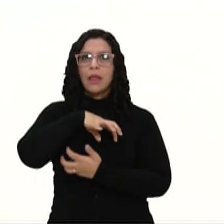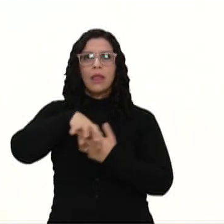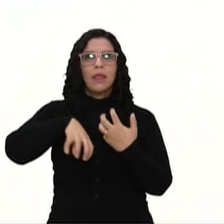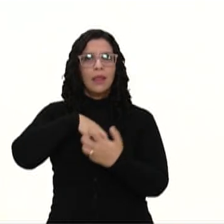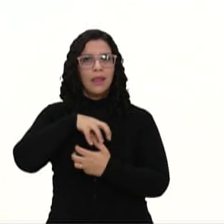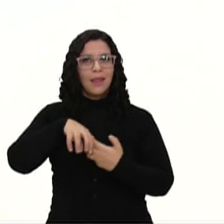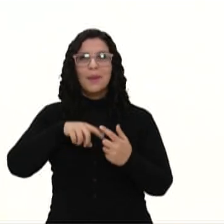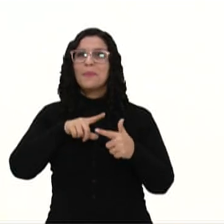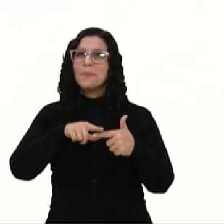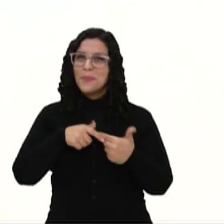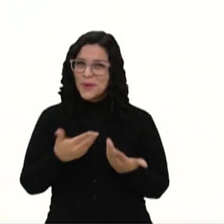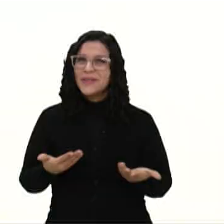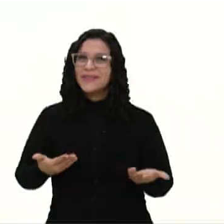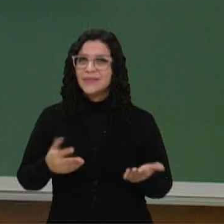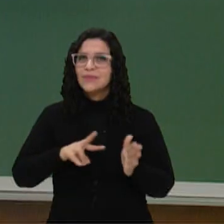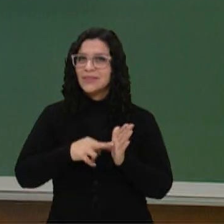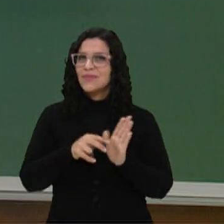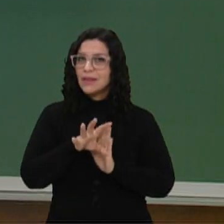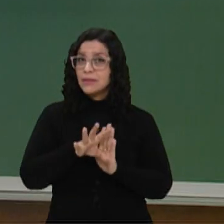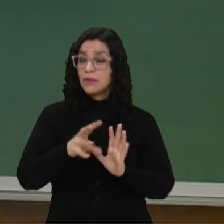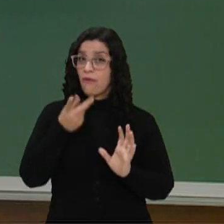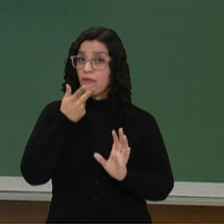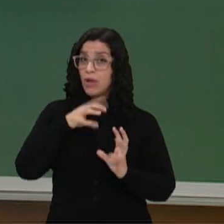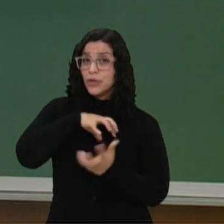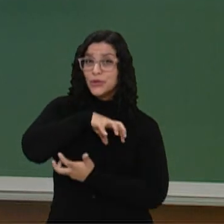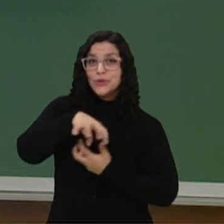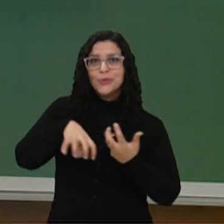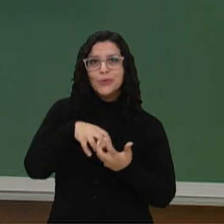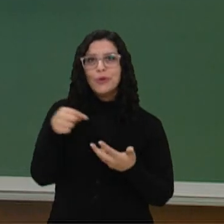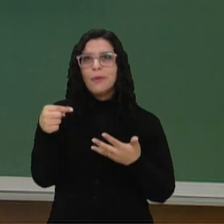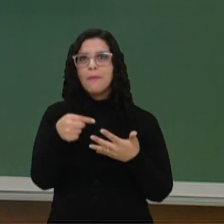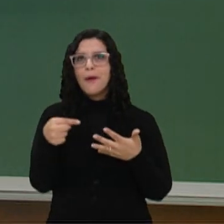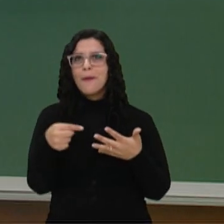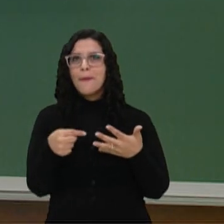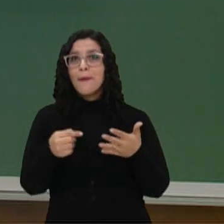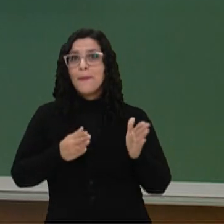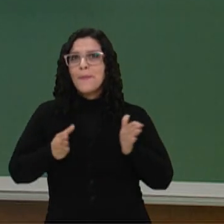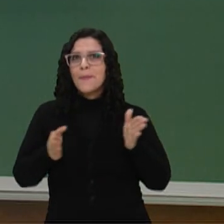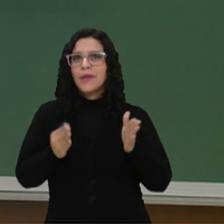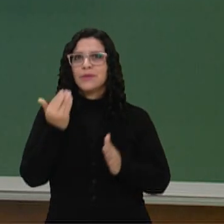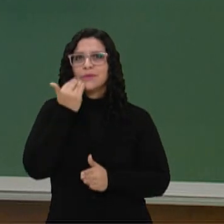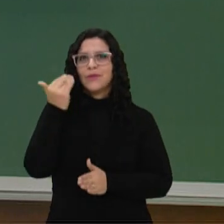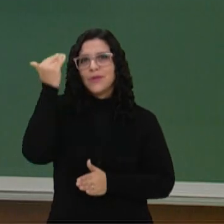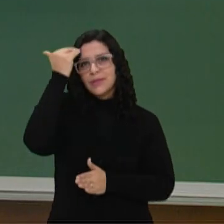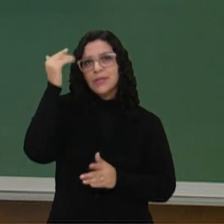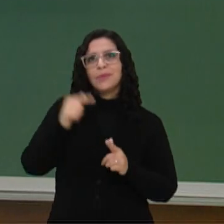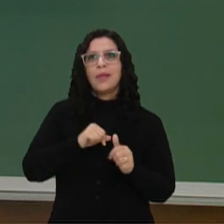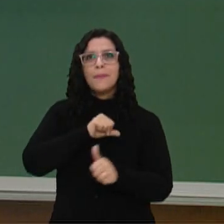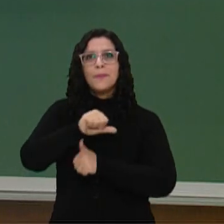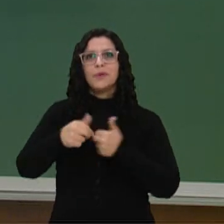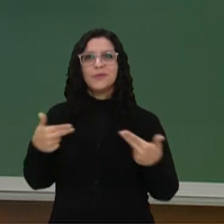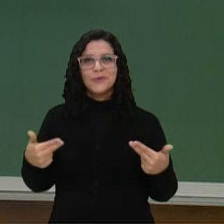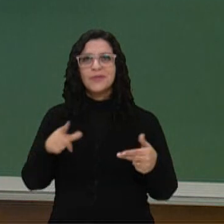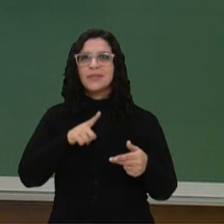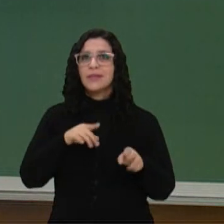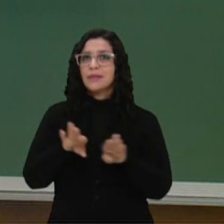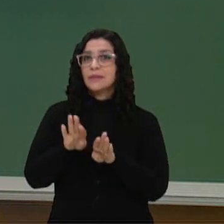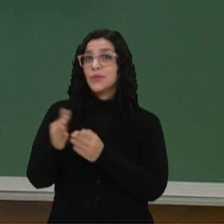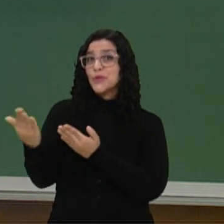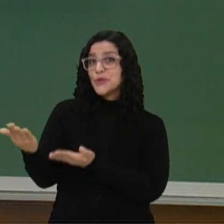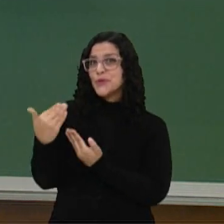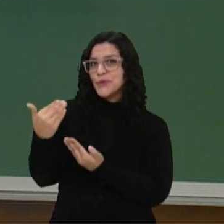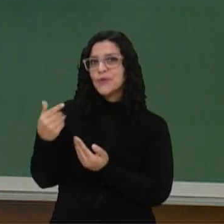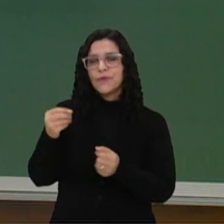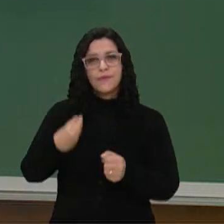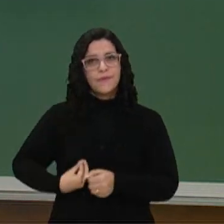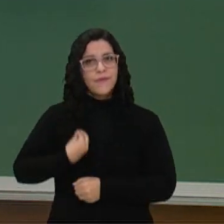algo tumultuoso, ela caracteriza como tumultuoso o período da adolescência, o período que o jovem estudante